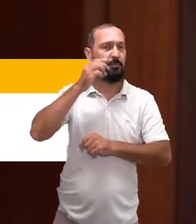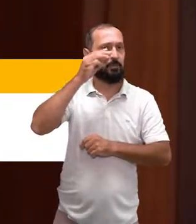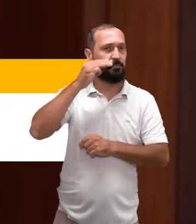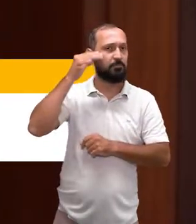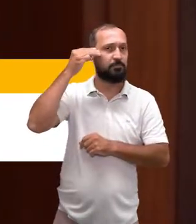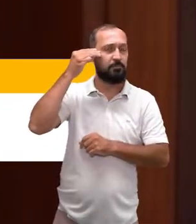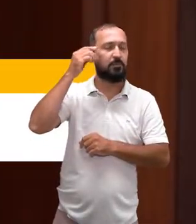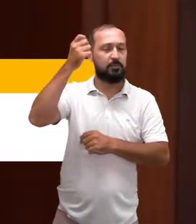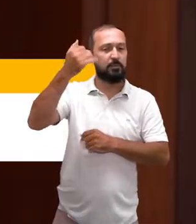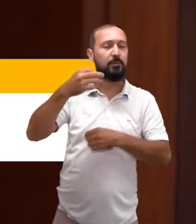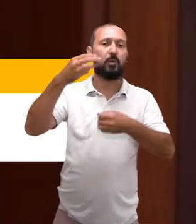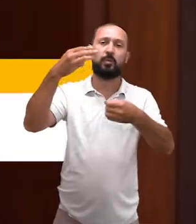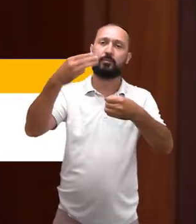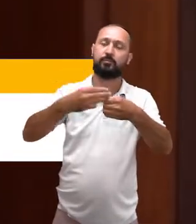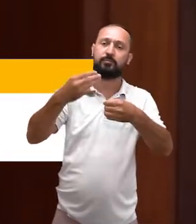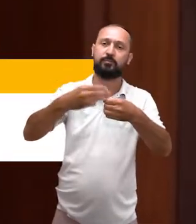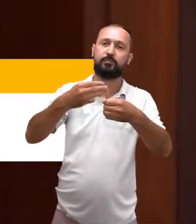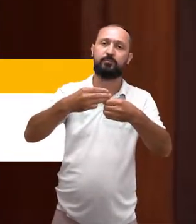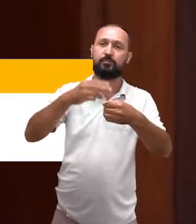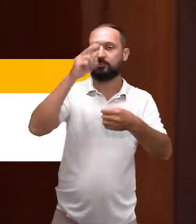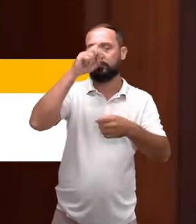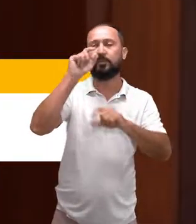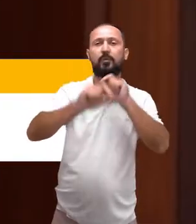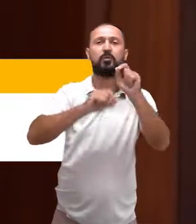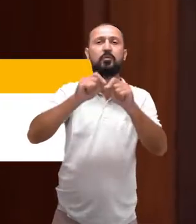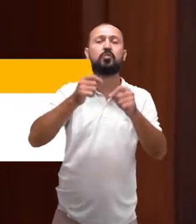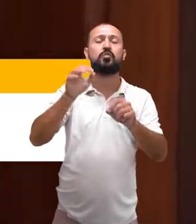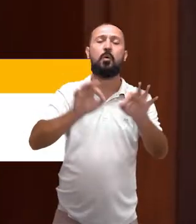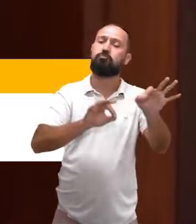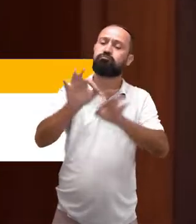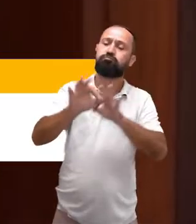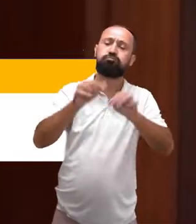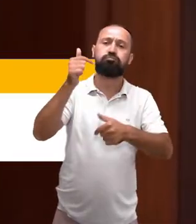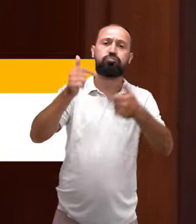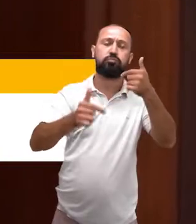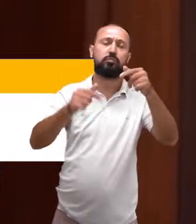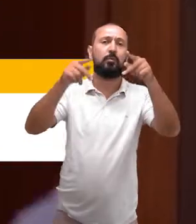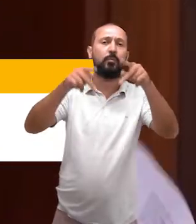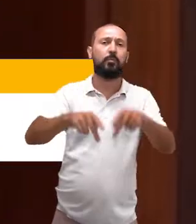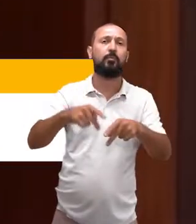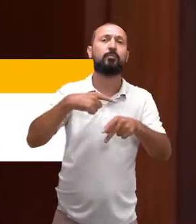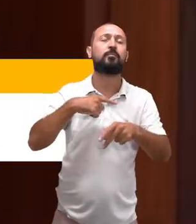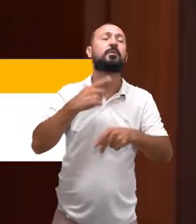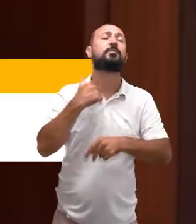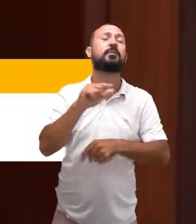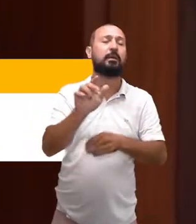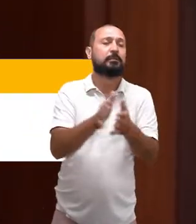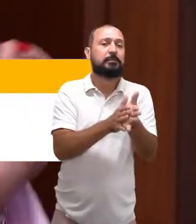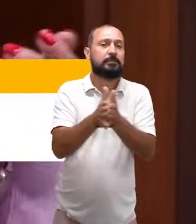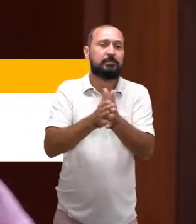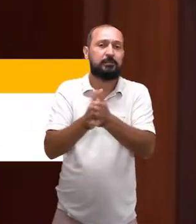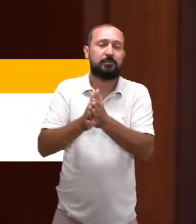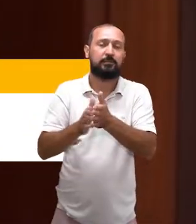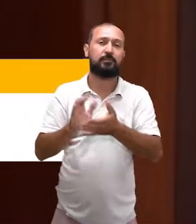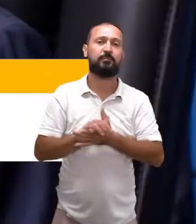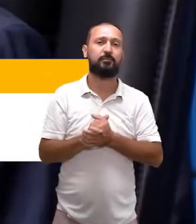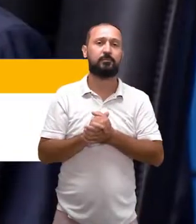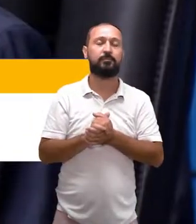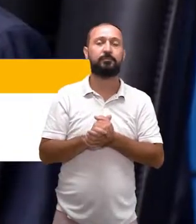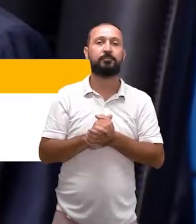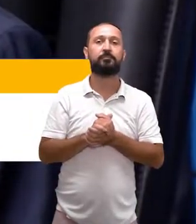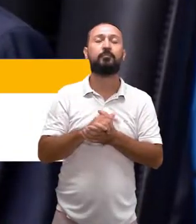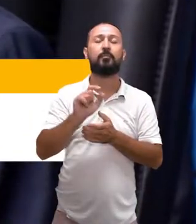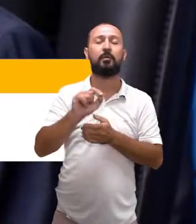que a gestão, com o olhar municipalista, reforçou a construção de políticas públicas que atendam aos anseios dos cidadãos.